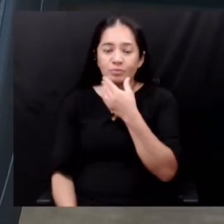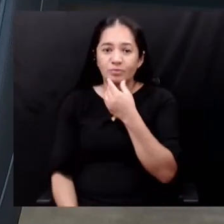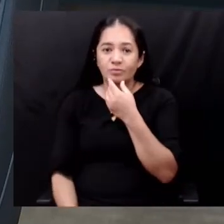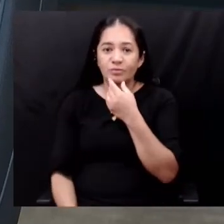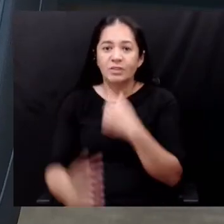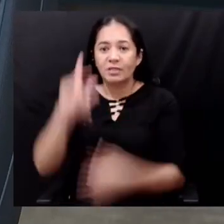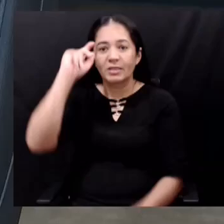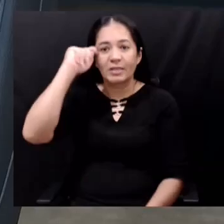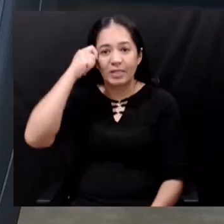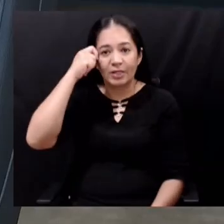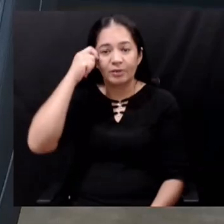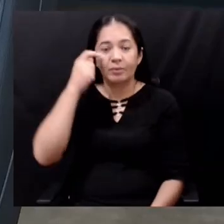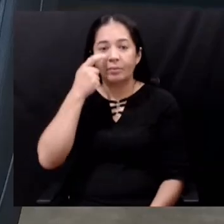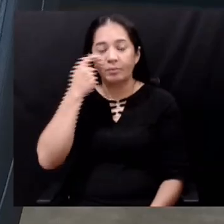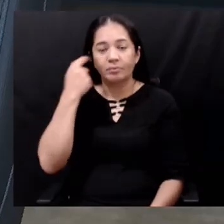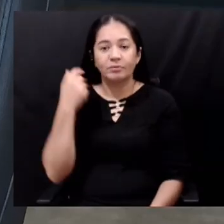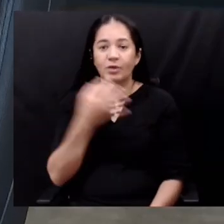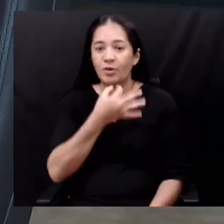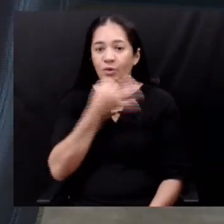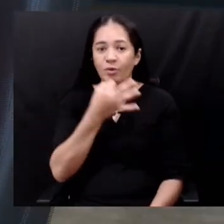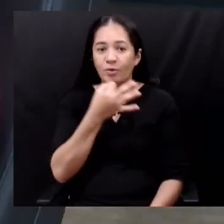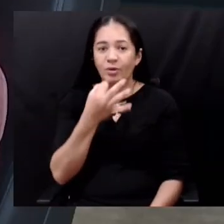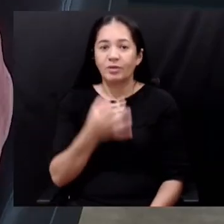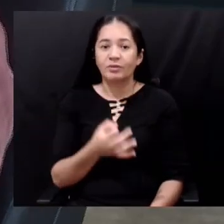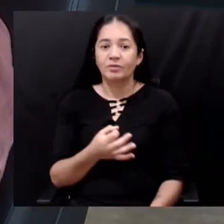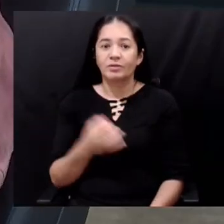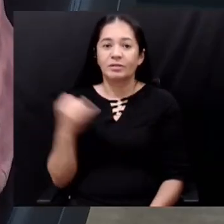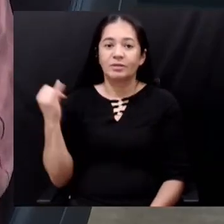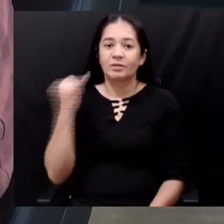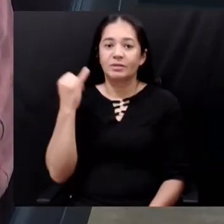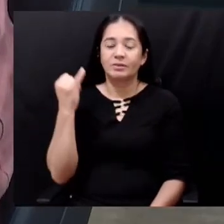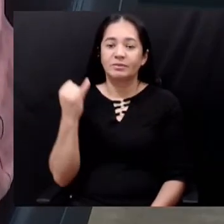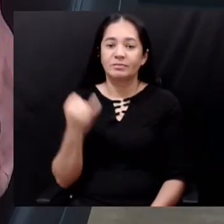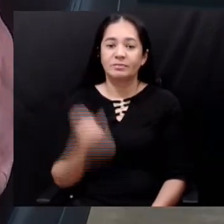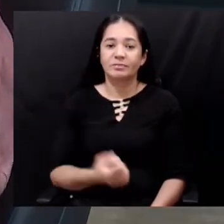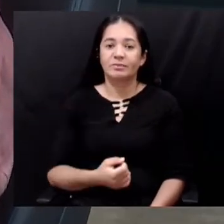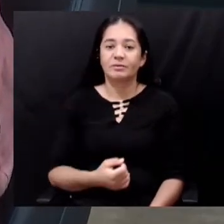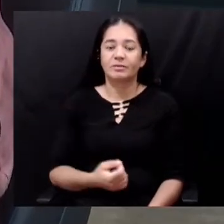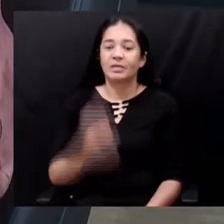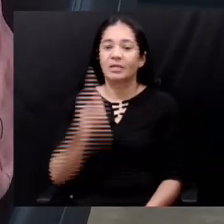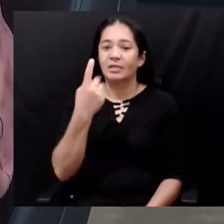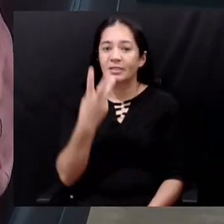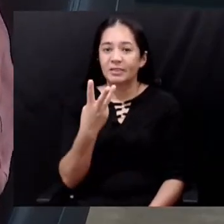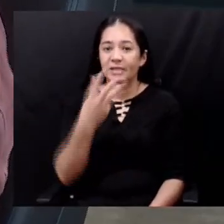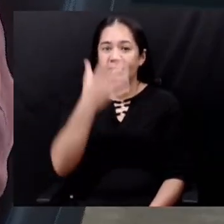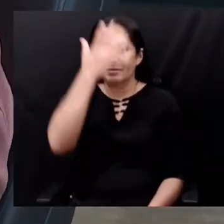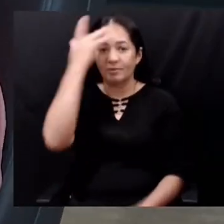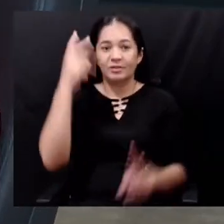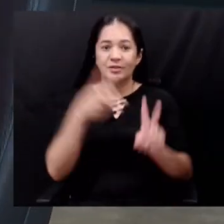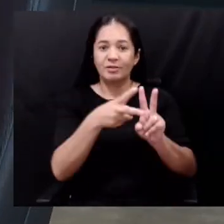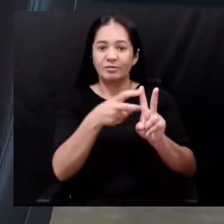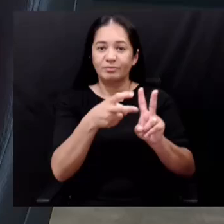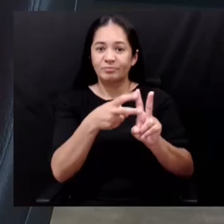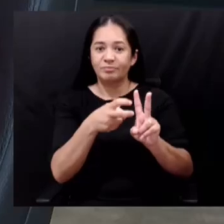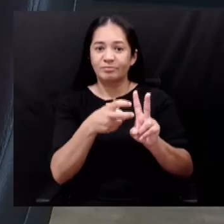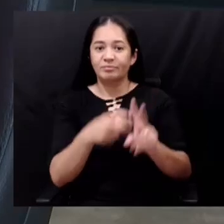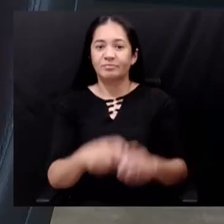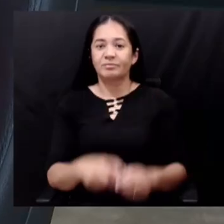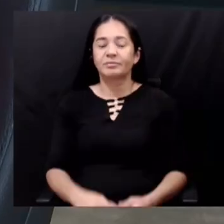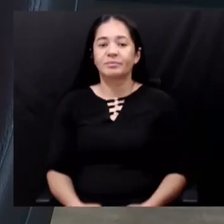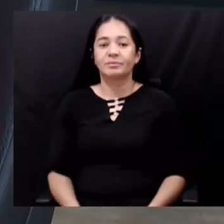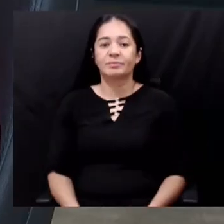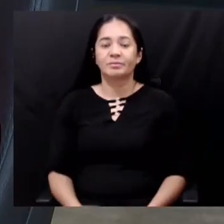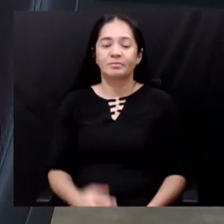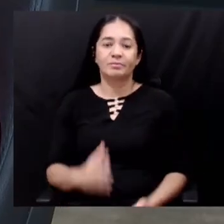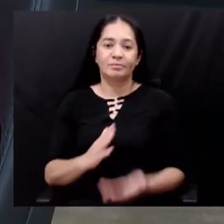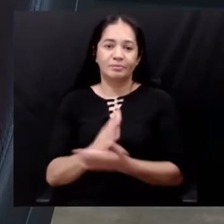Então, eu acho um dado muito importante. 13 indígenas, que a gente sabe, porque eles não contam. E, inclusive, tem o vestibular